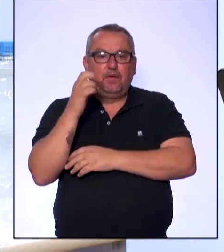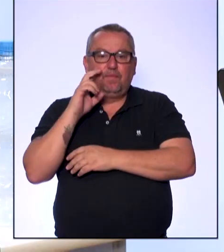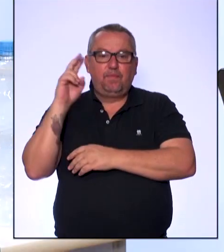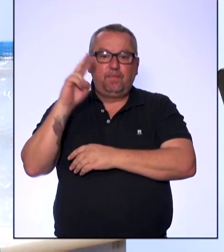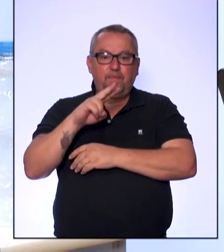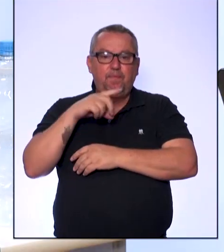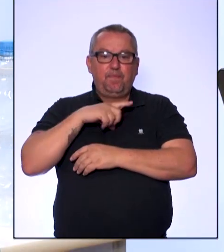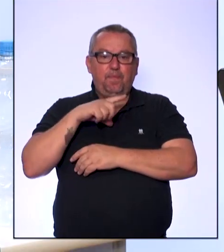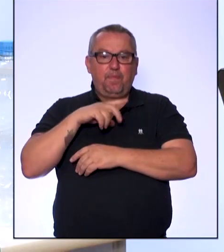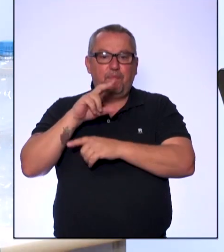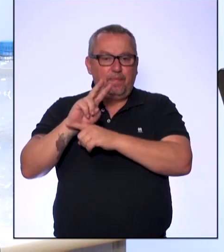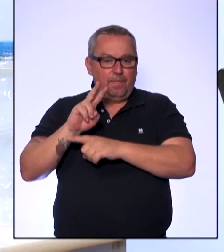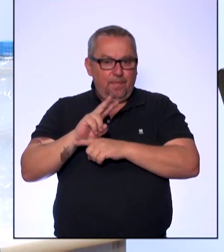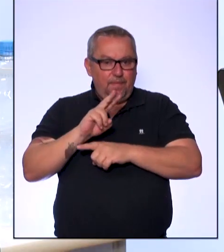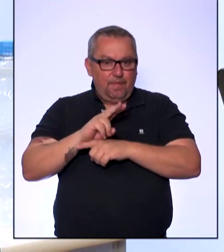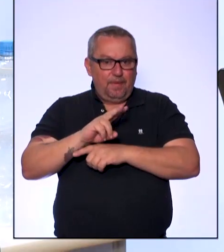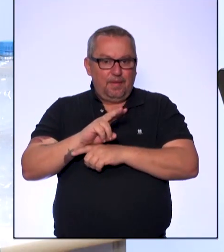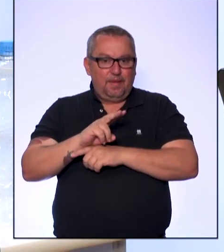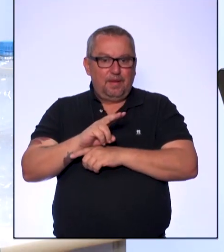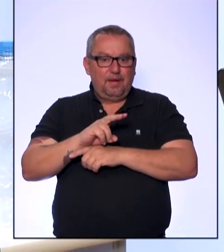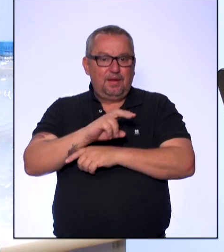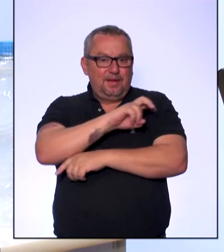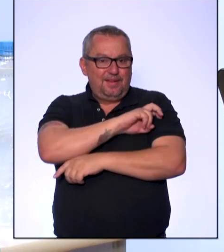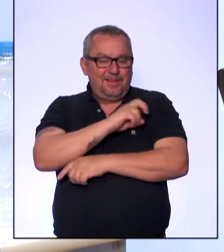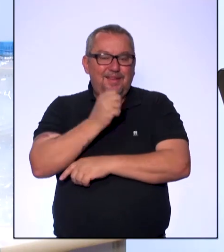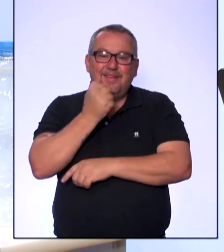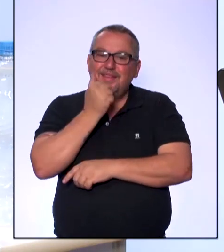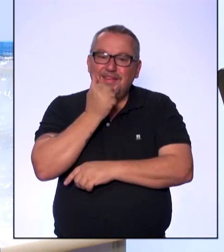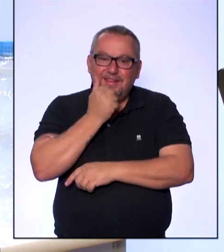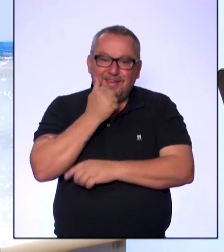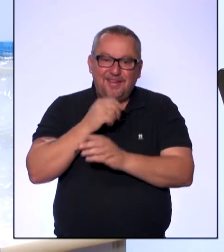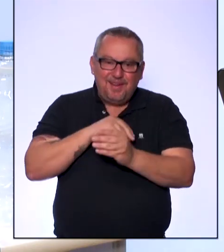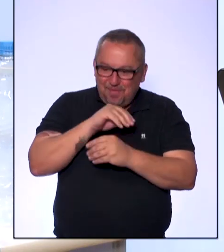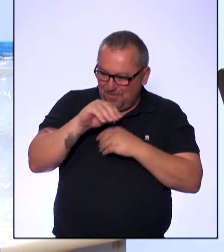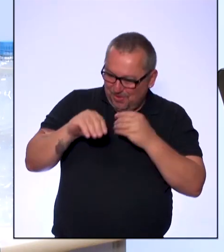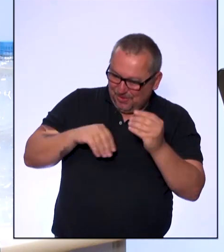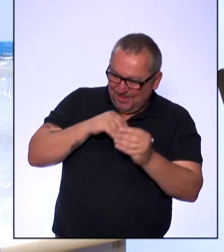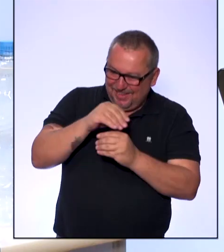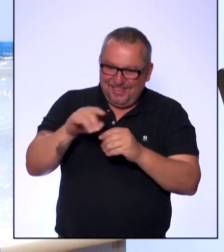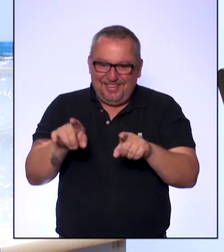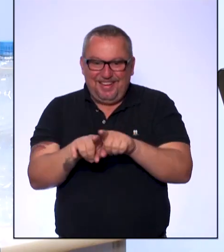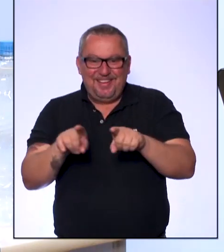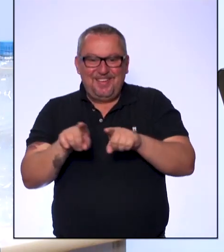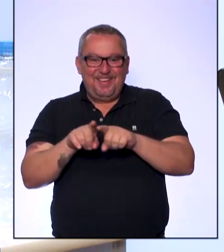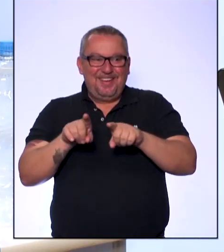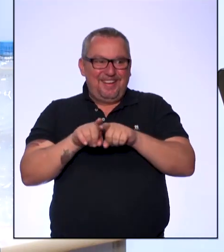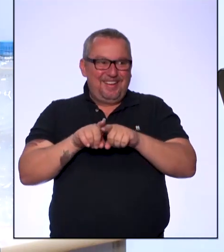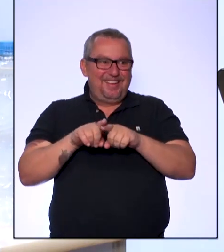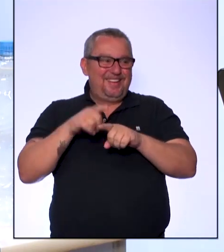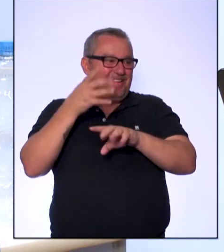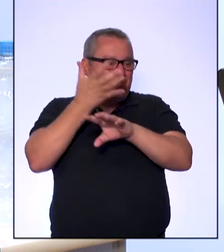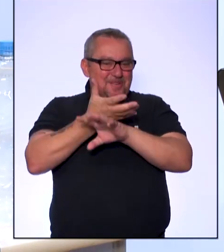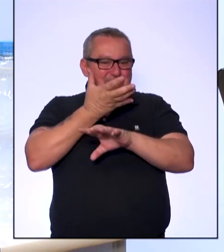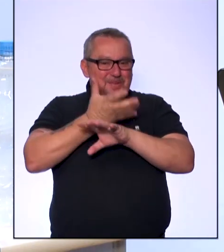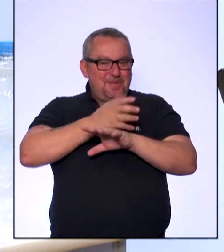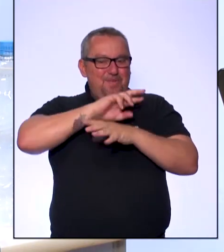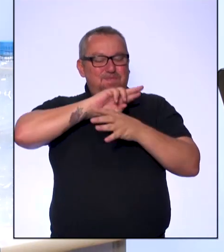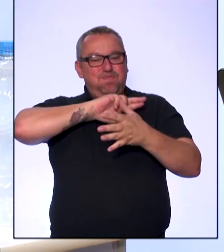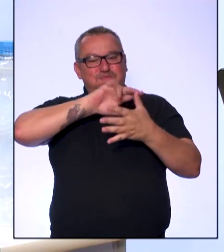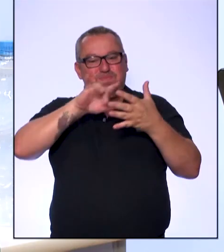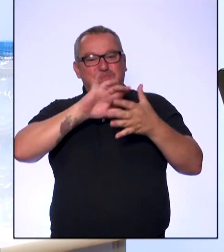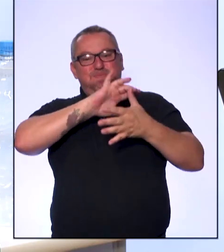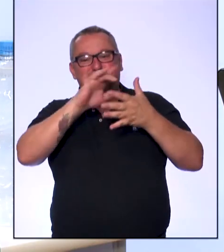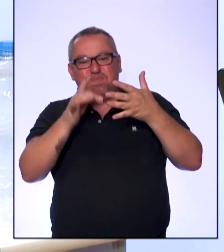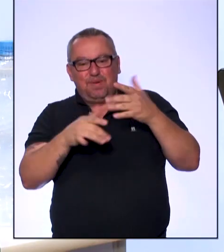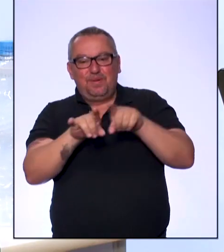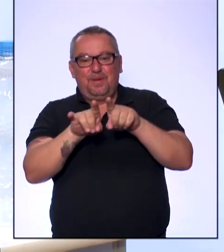que nós estamos tratando um pouquinho da aula de ciências, gente? Estamos misturando. Misturando, estamos sendo interdisciplinaridade. Interdisciplinares, O que é